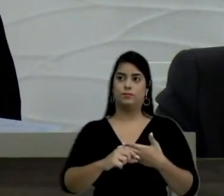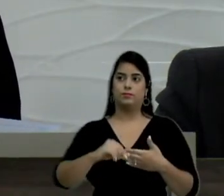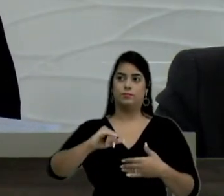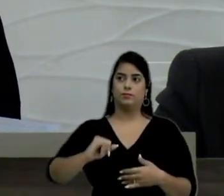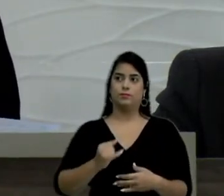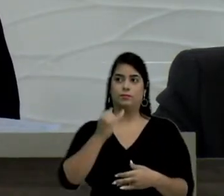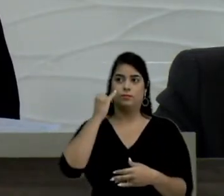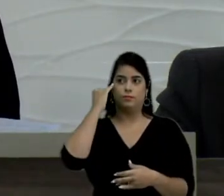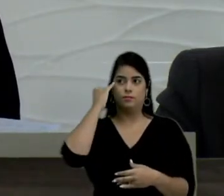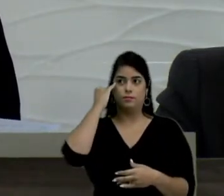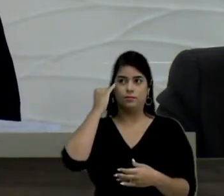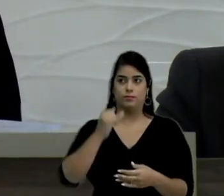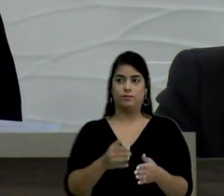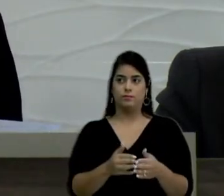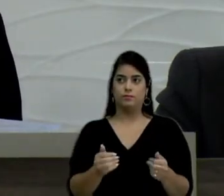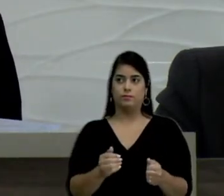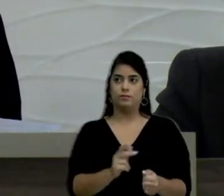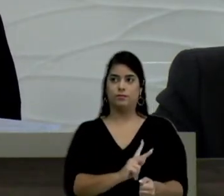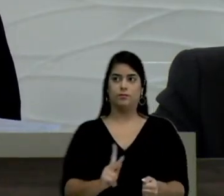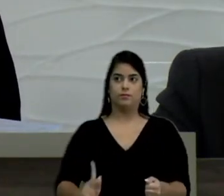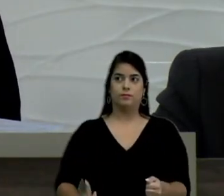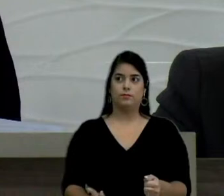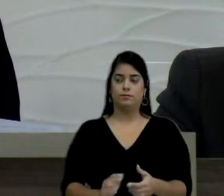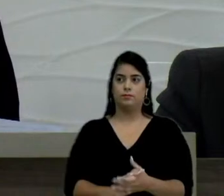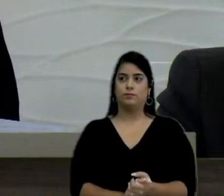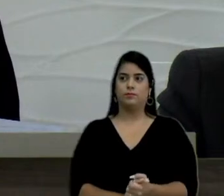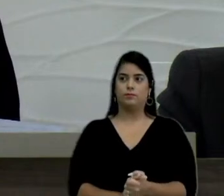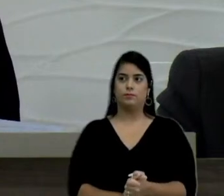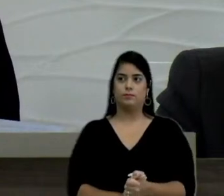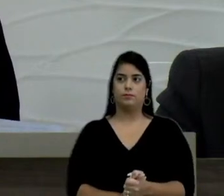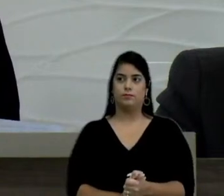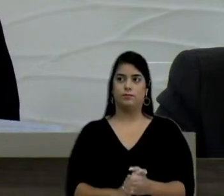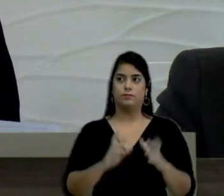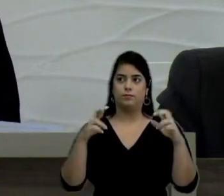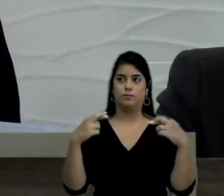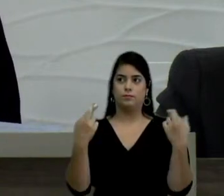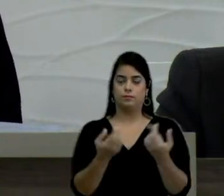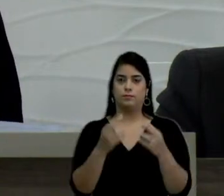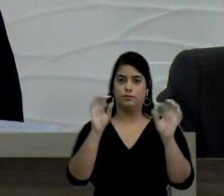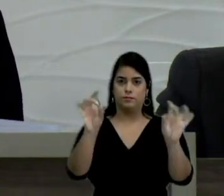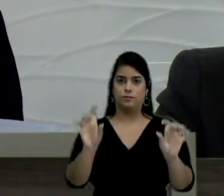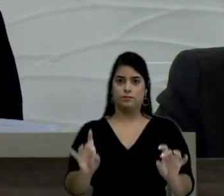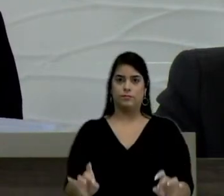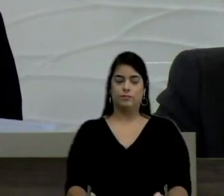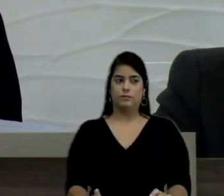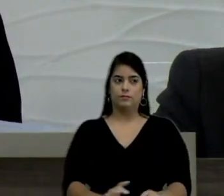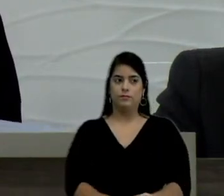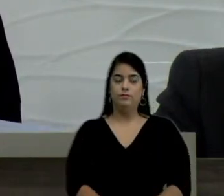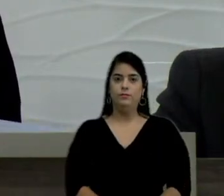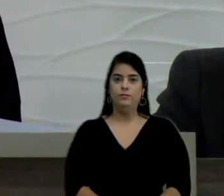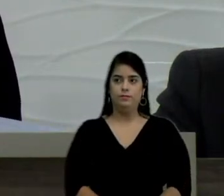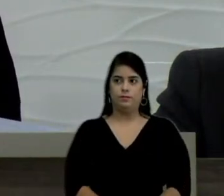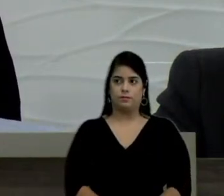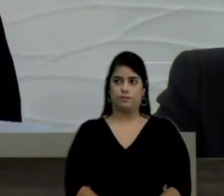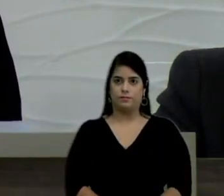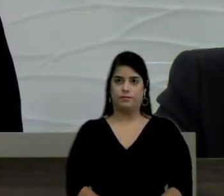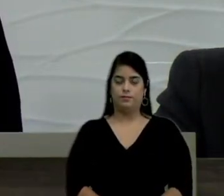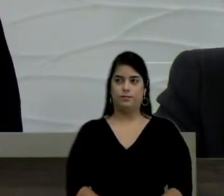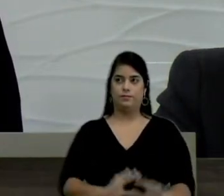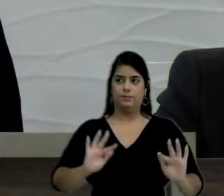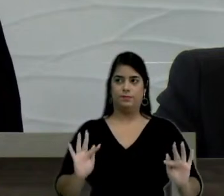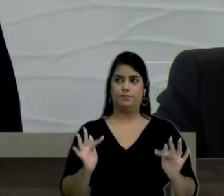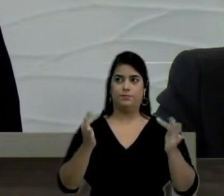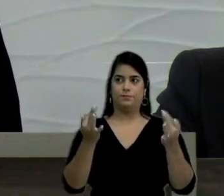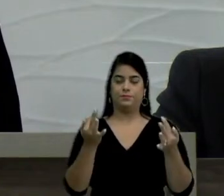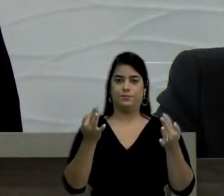requer o presidente da casa que proceda com a realização de uma sessão solene é alusivo a emancipação política somente